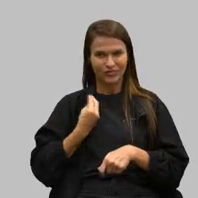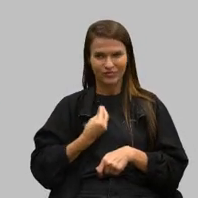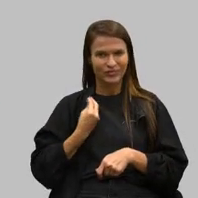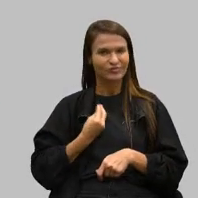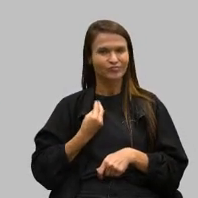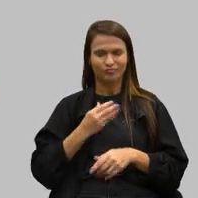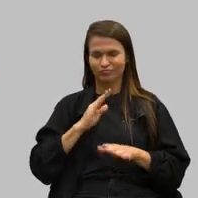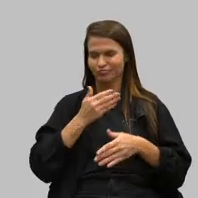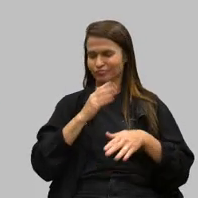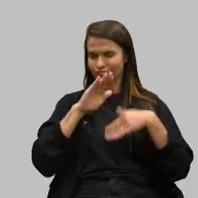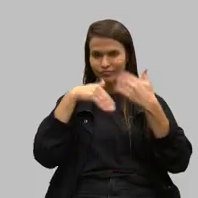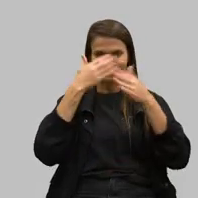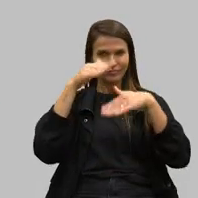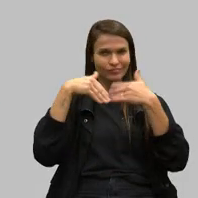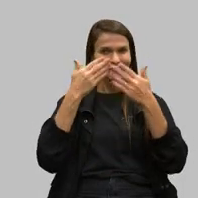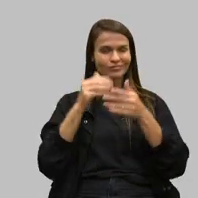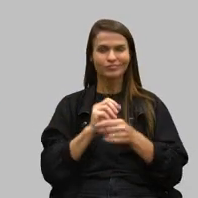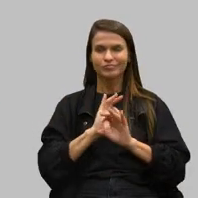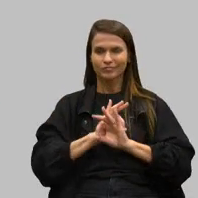Fantástico.